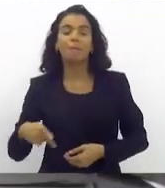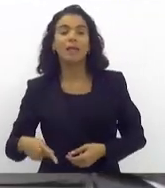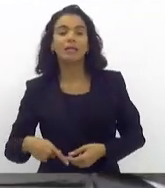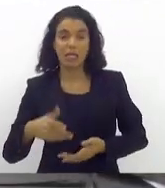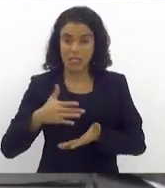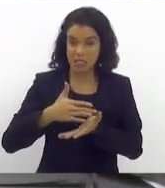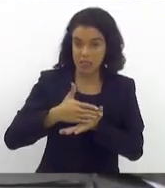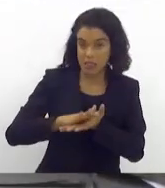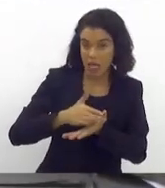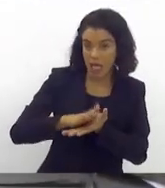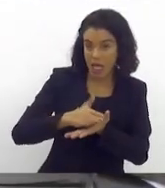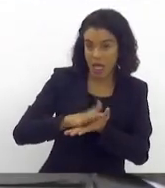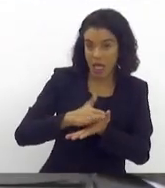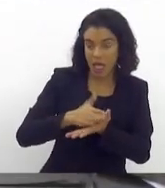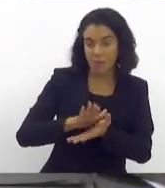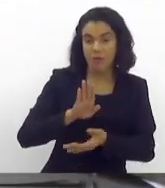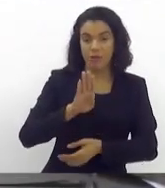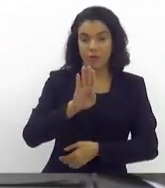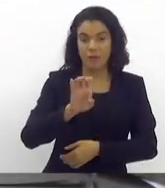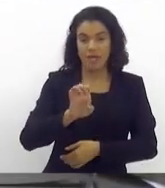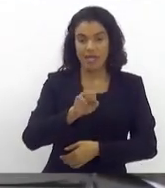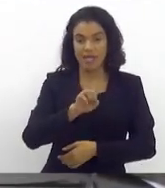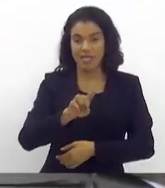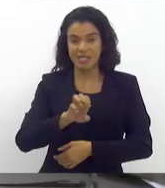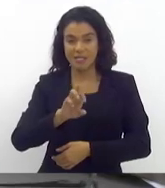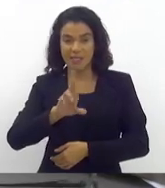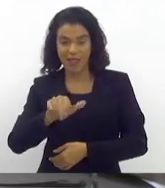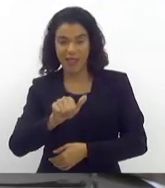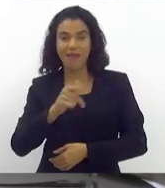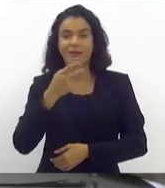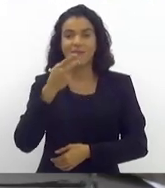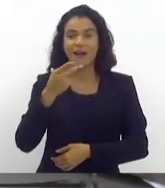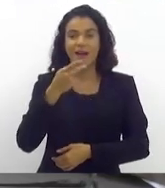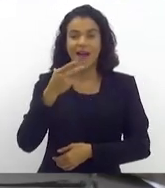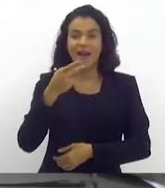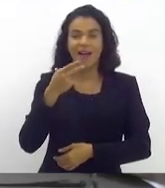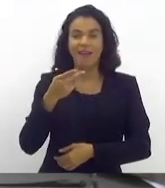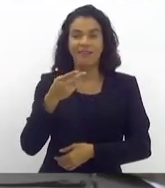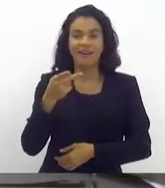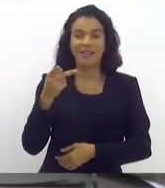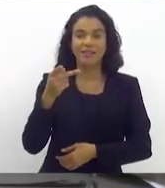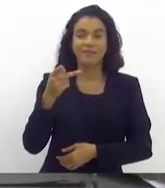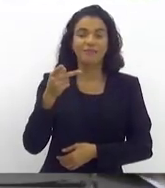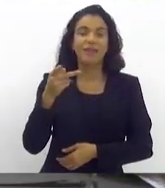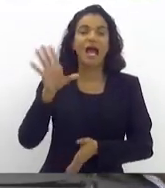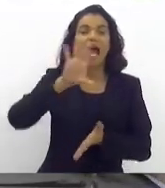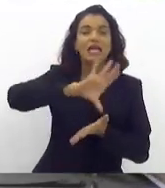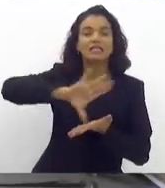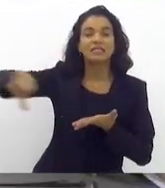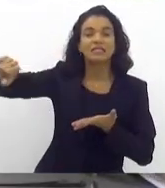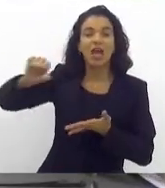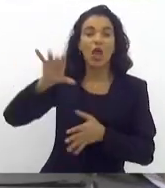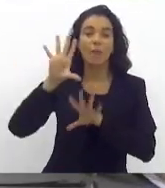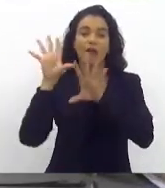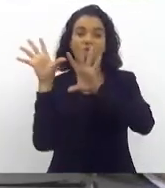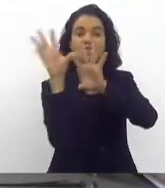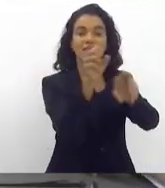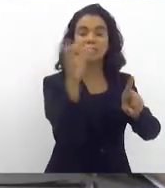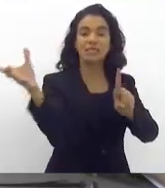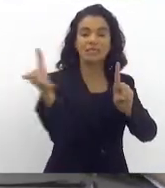sambas de breque do Bezerra da Silva dizia que... Sequestrar a minha sogra. Mas não ia acender agora. Eu prefiro sequestrar a minha